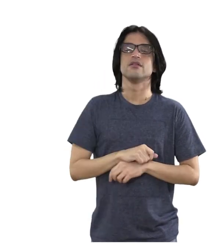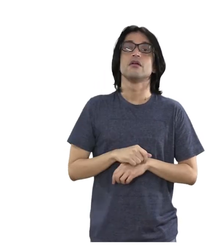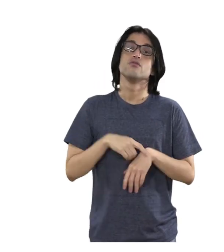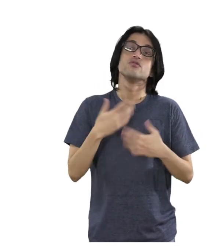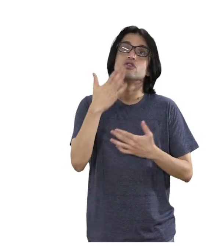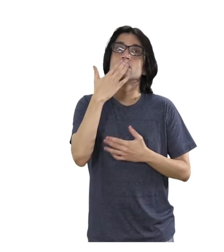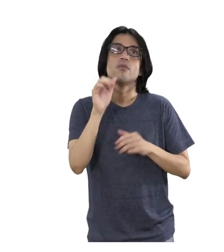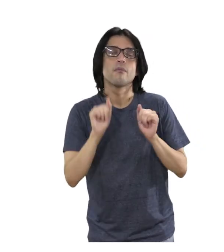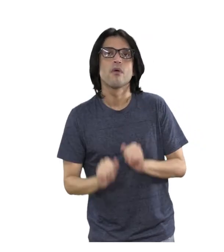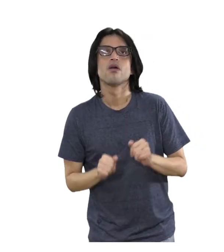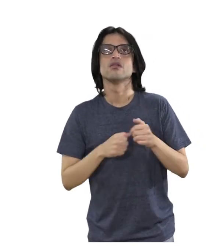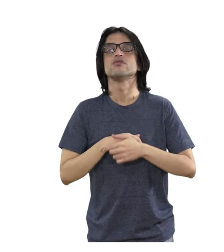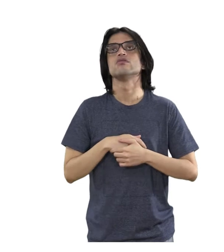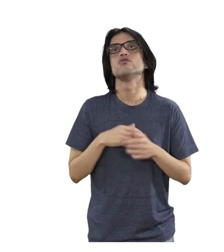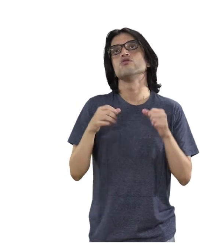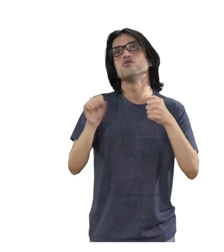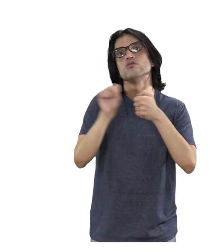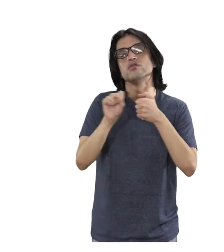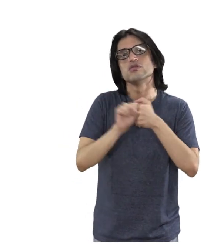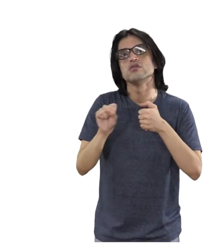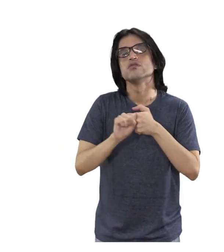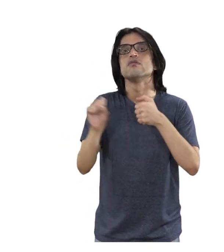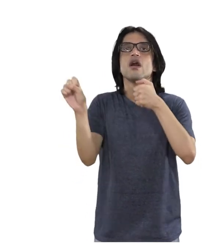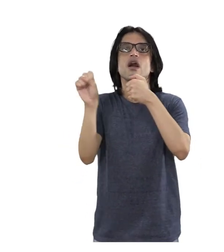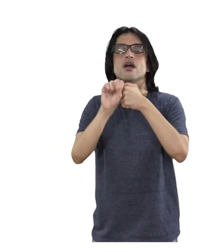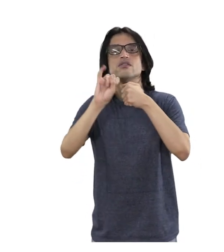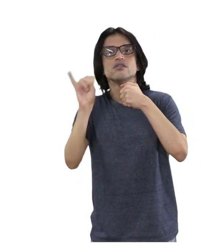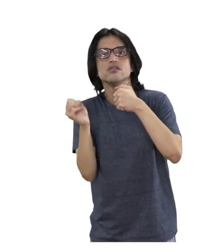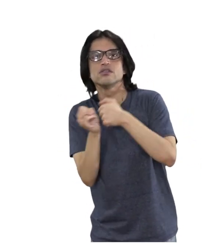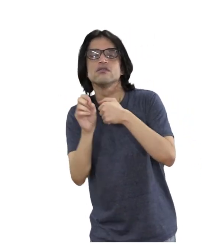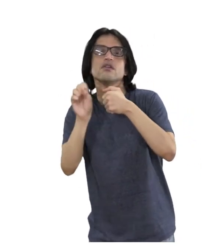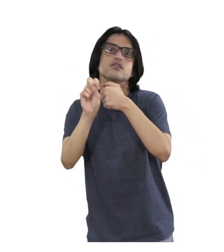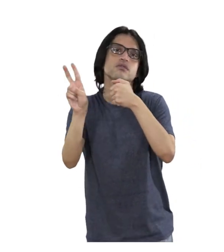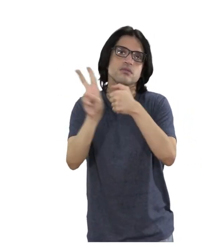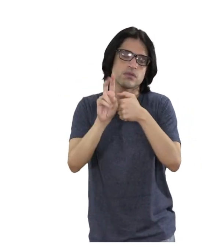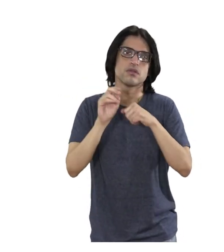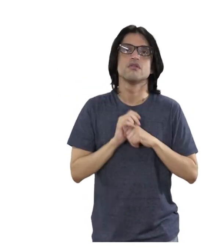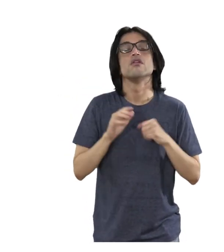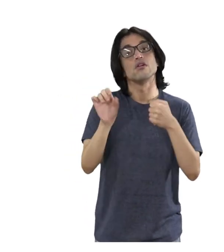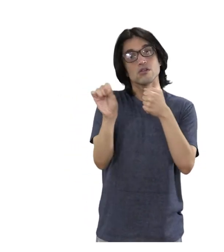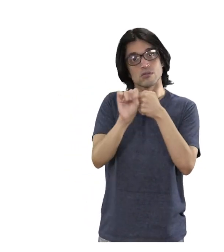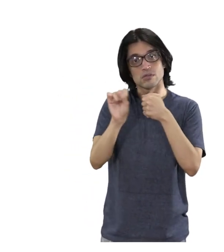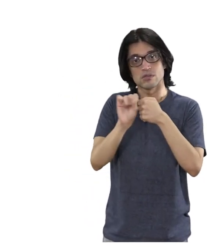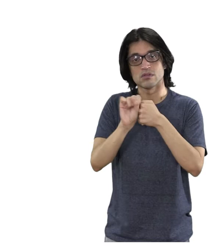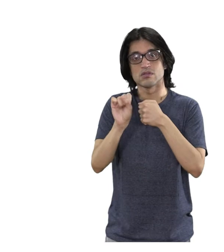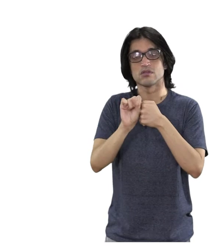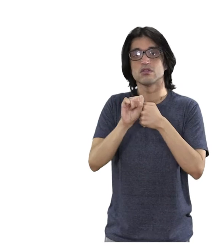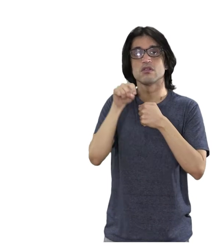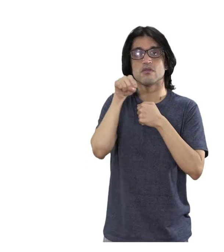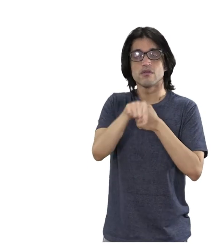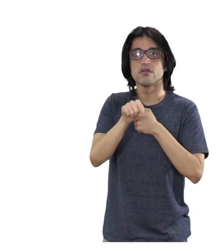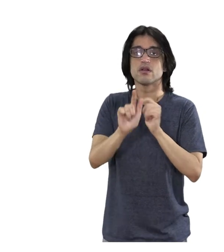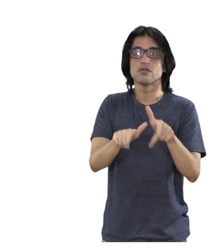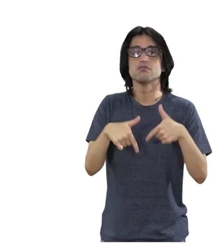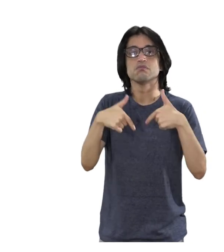ser substantiva, adjetiva e adverbiais. As orações subordinadas substantivas são aquelas que